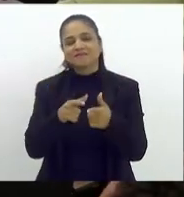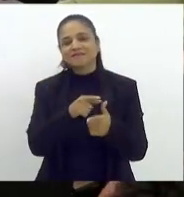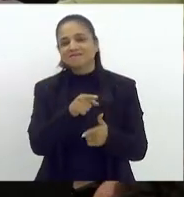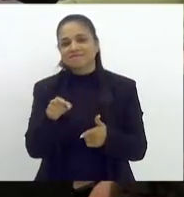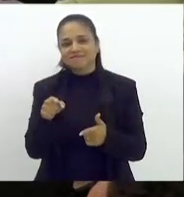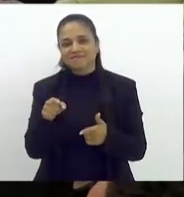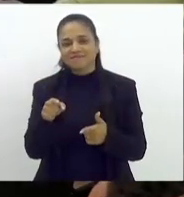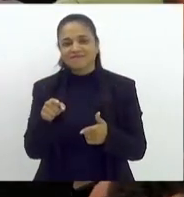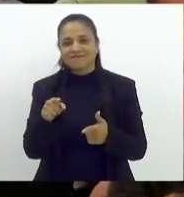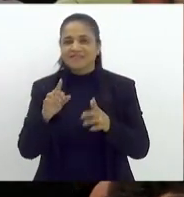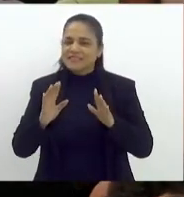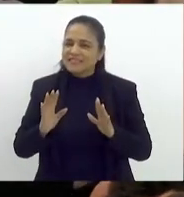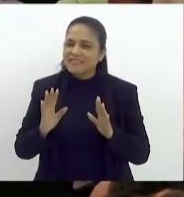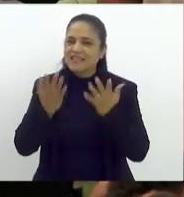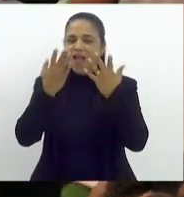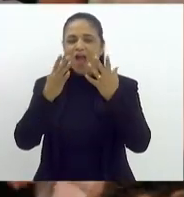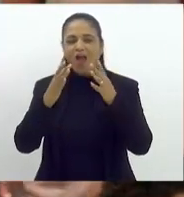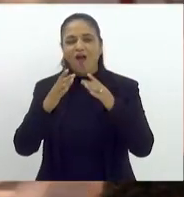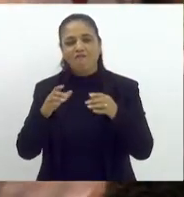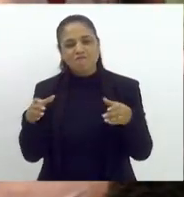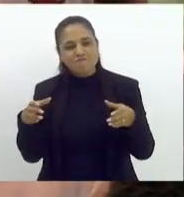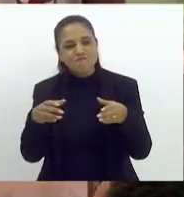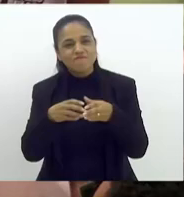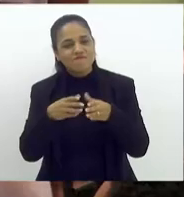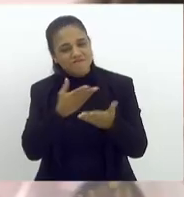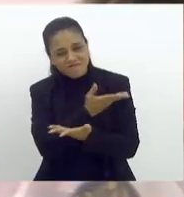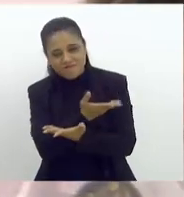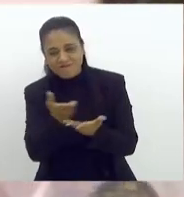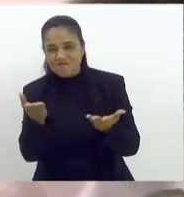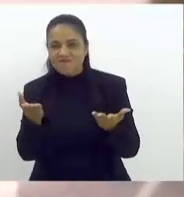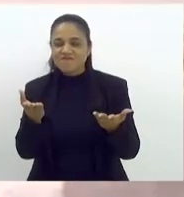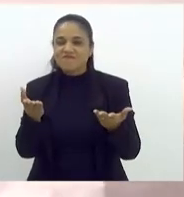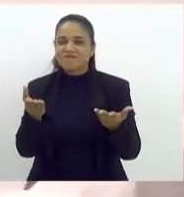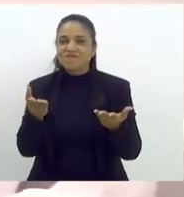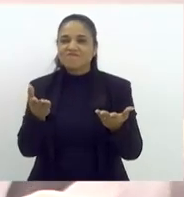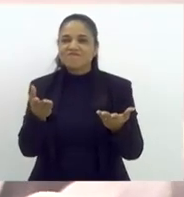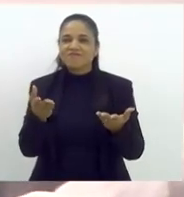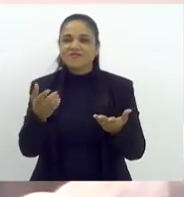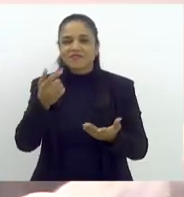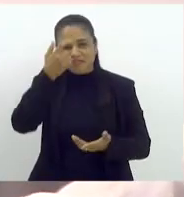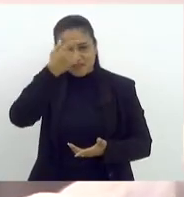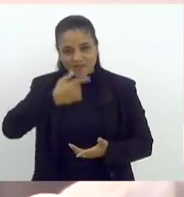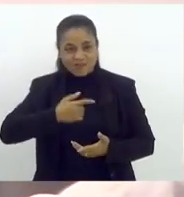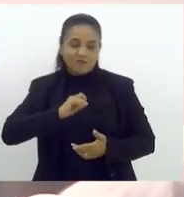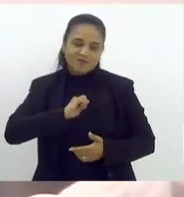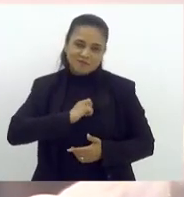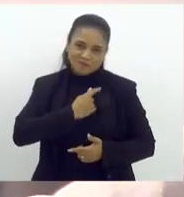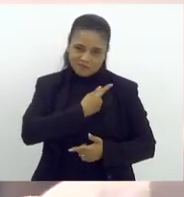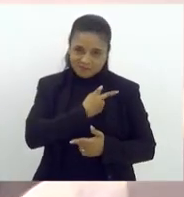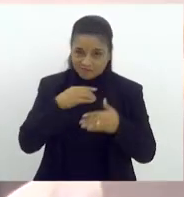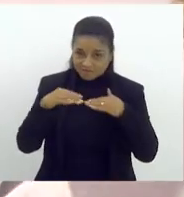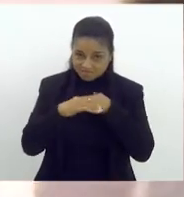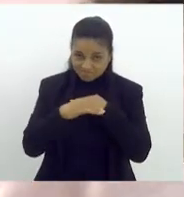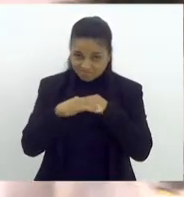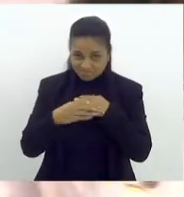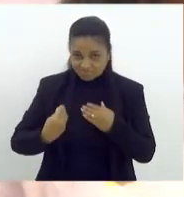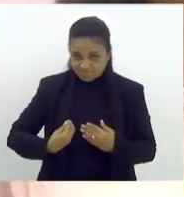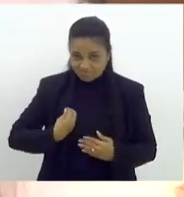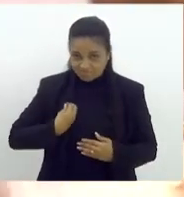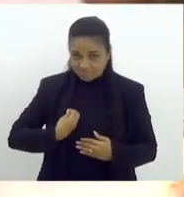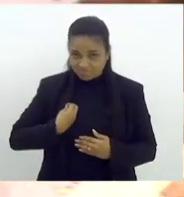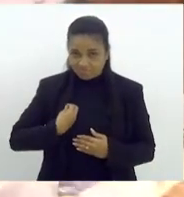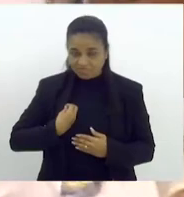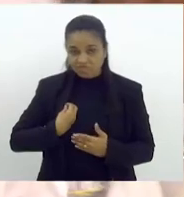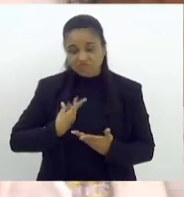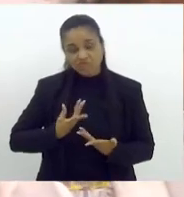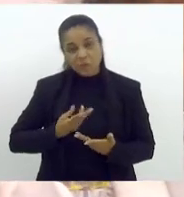um salve para galera e assim eu sou de São Gonçalo não tenho nem o